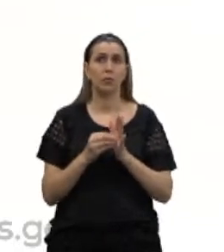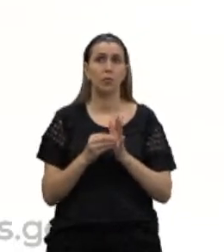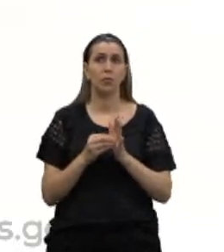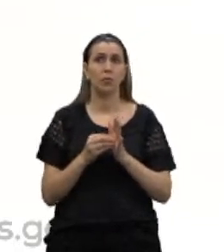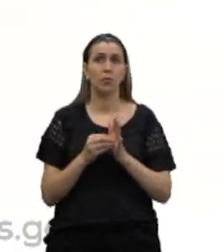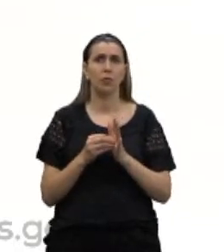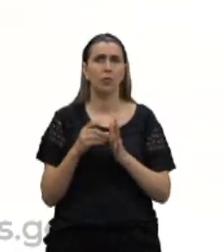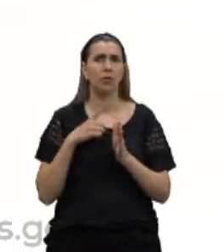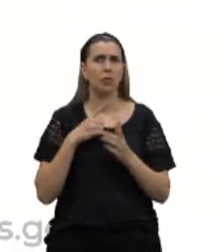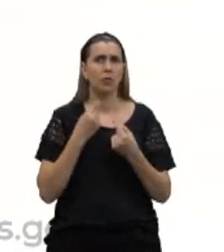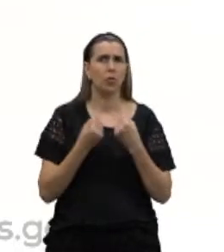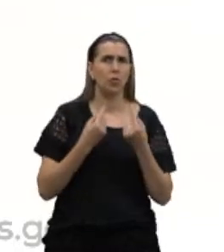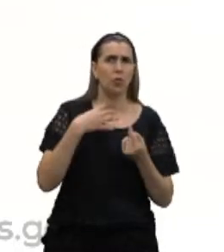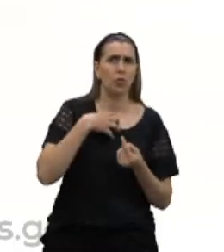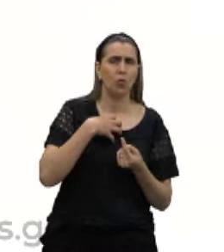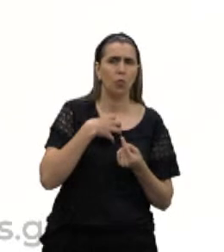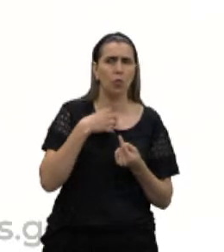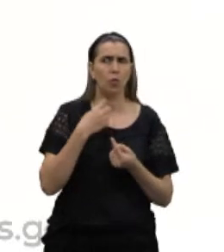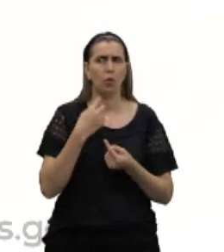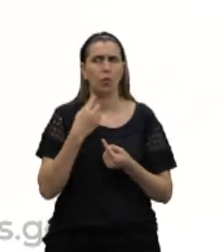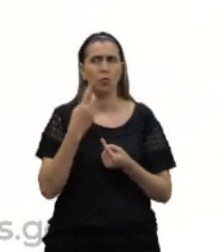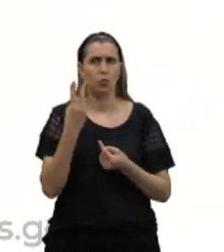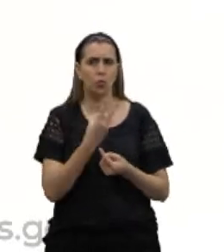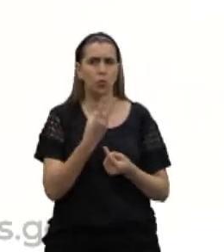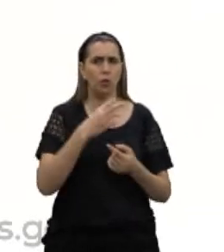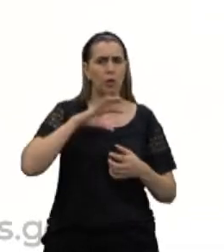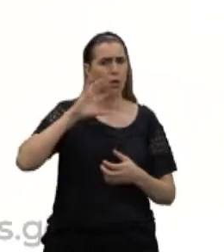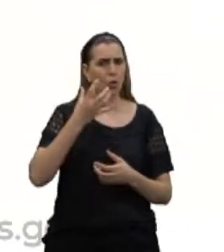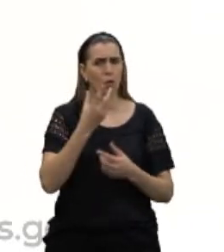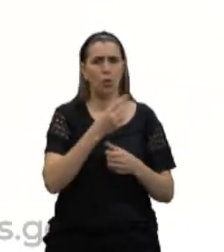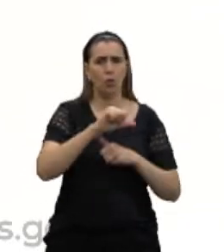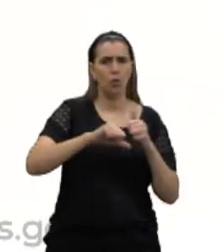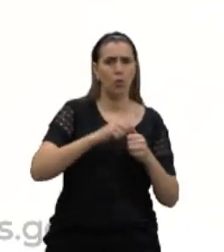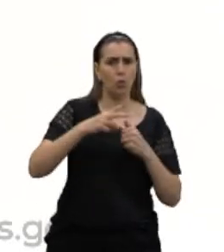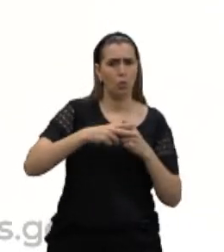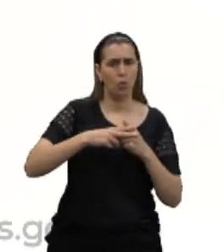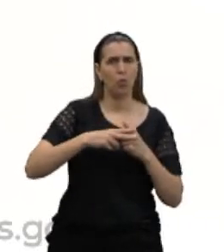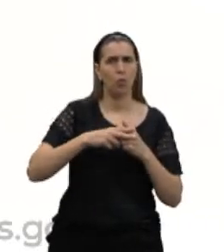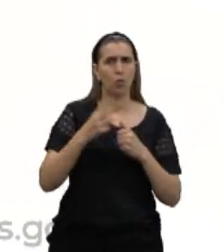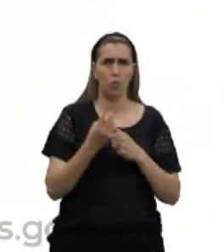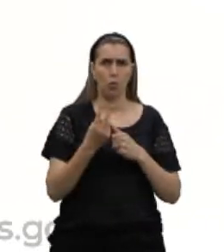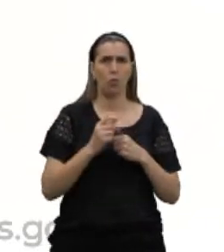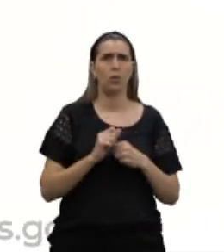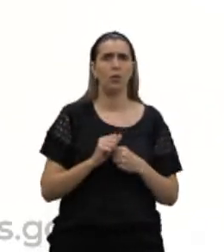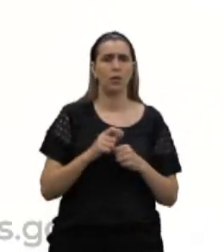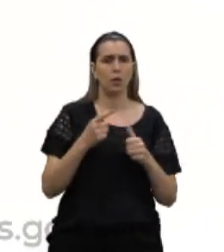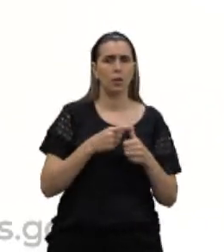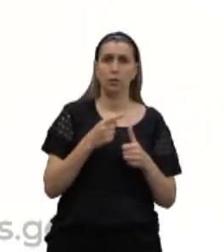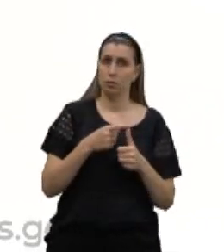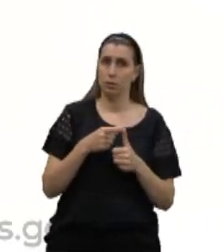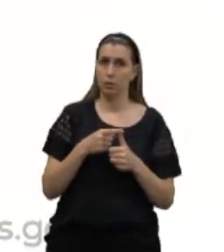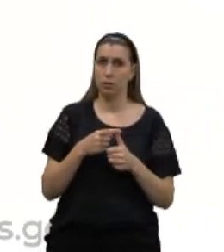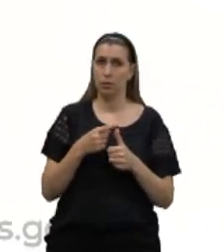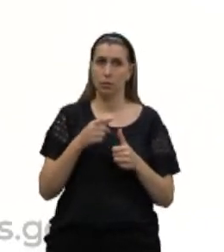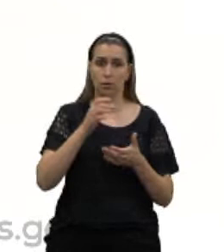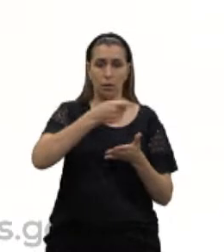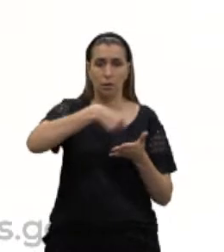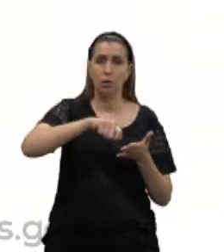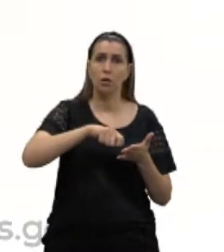Então, eu tenho duas maneiras de resolver. Ou eu transformo os dois em verbos, né, que é o caso ali da primeira